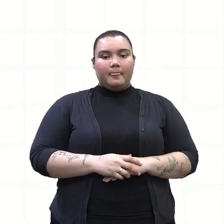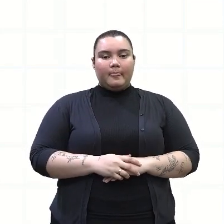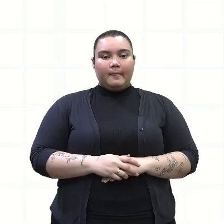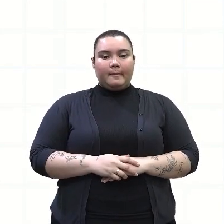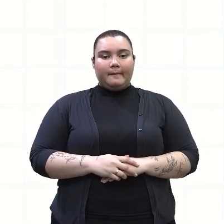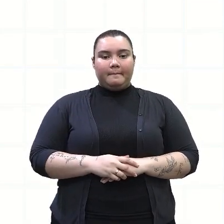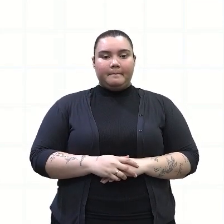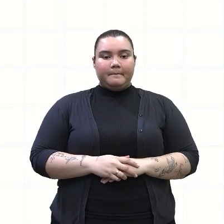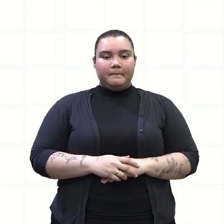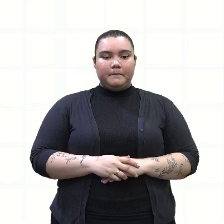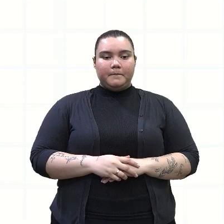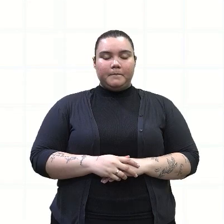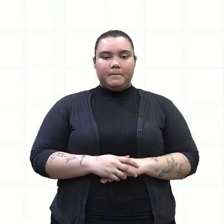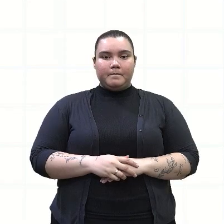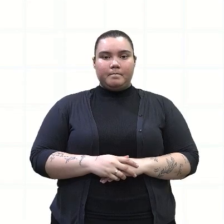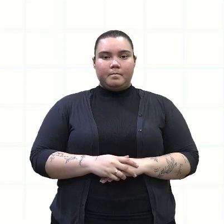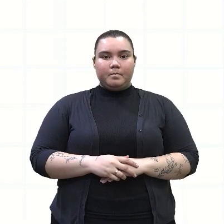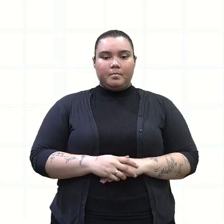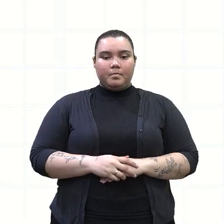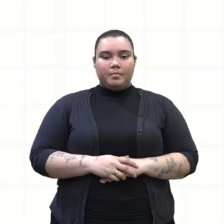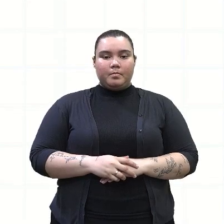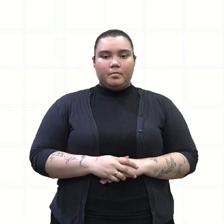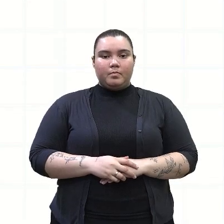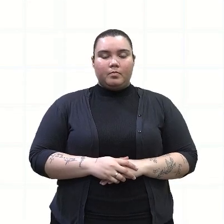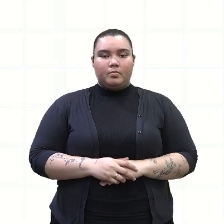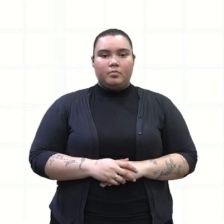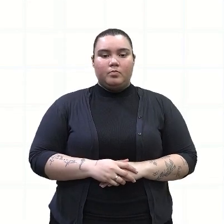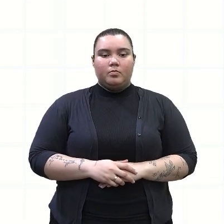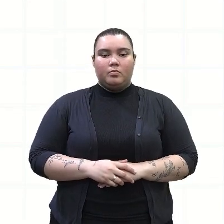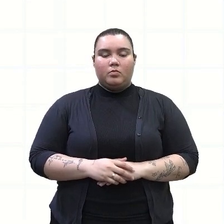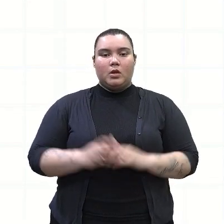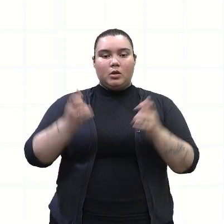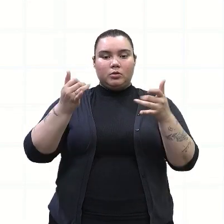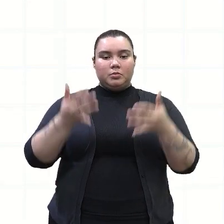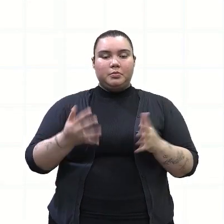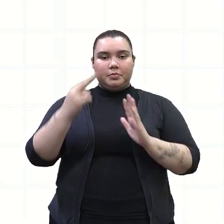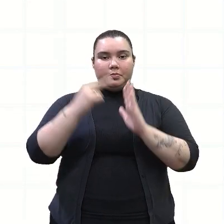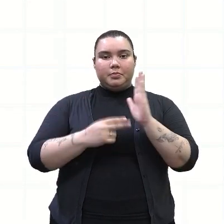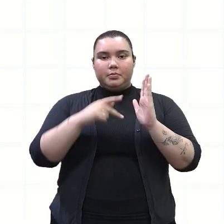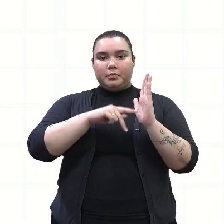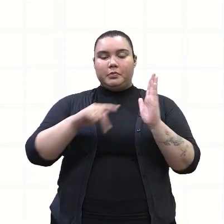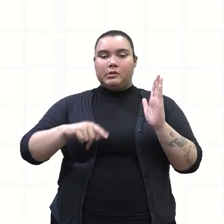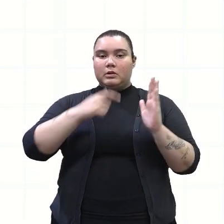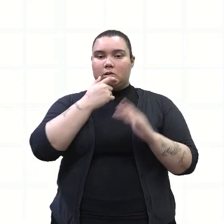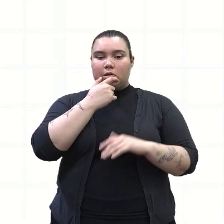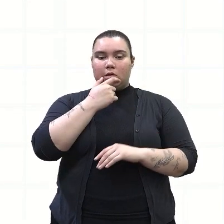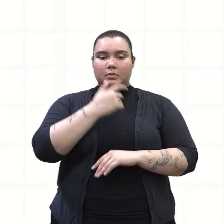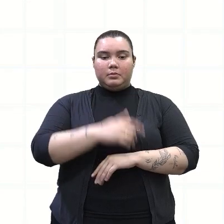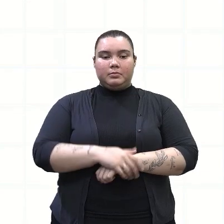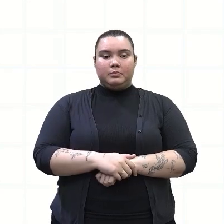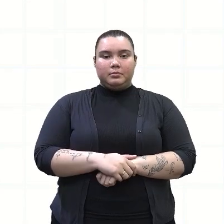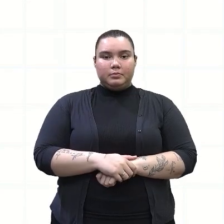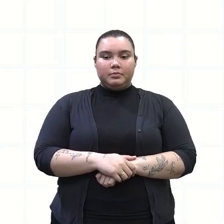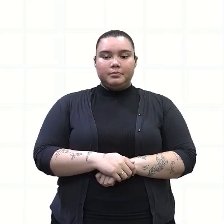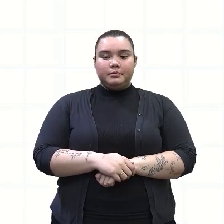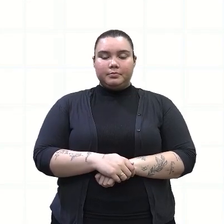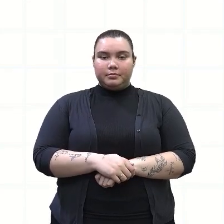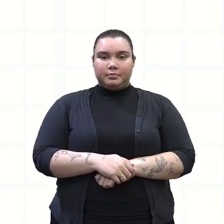né? Tall, de altura. Aí ele comenta, Tommy isn't your average